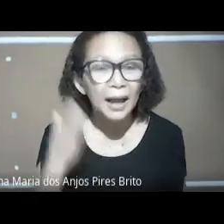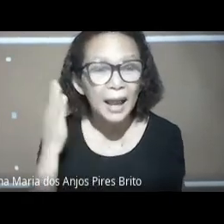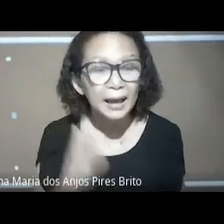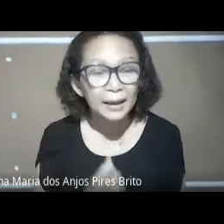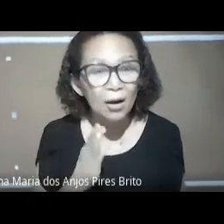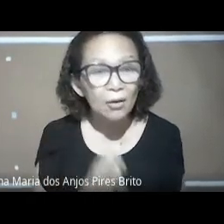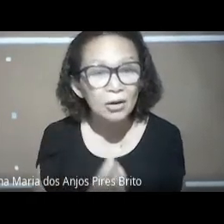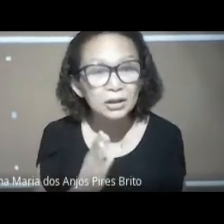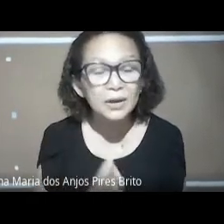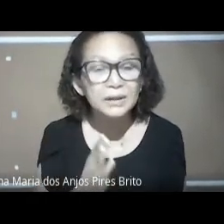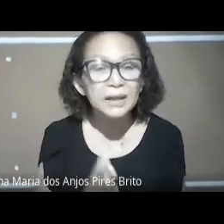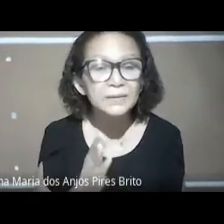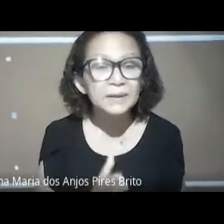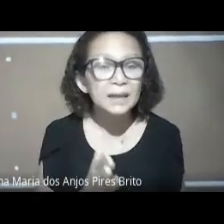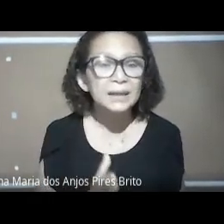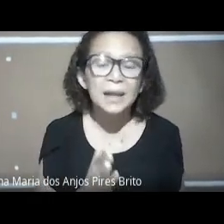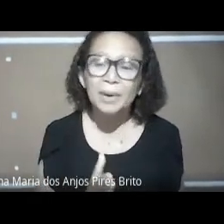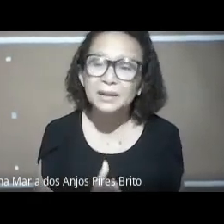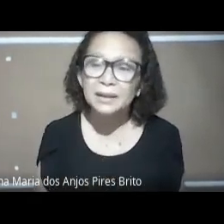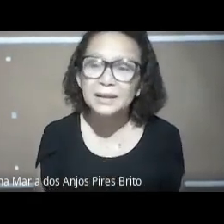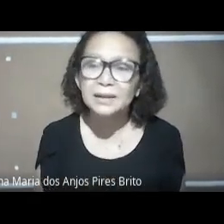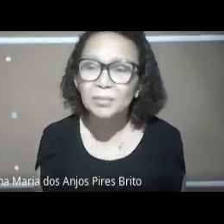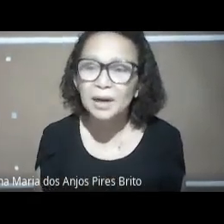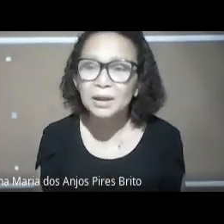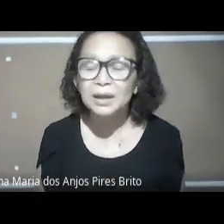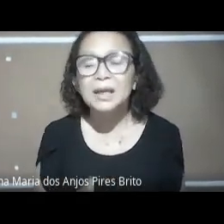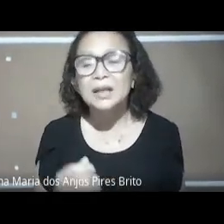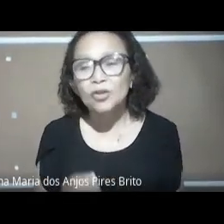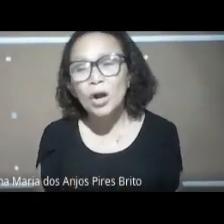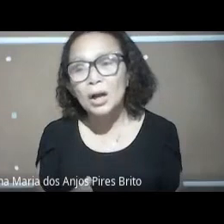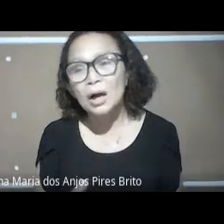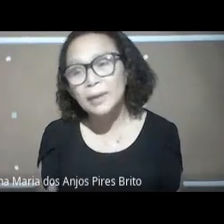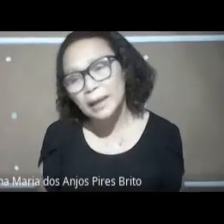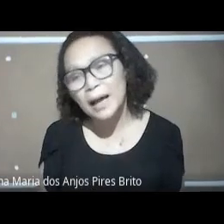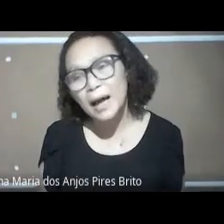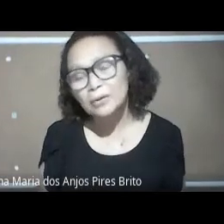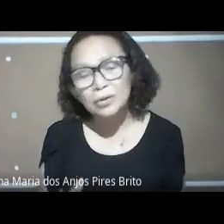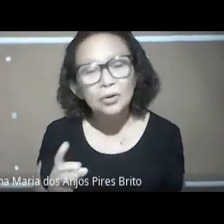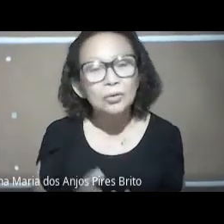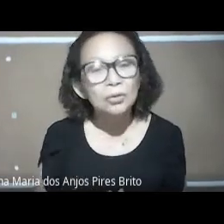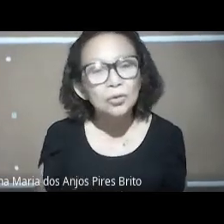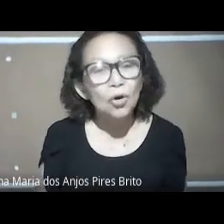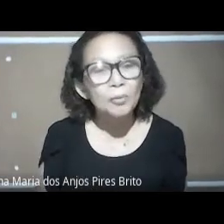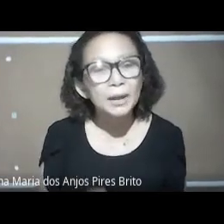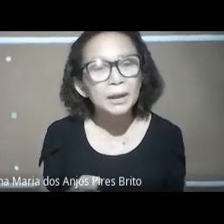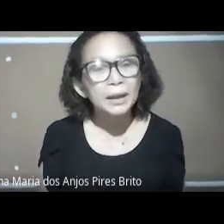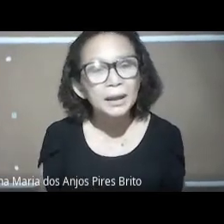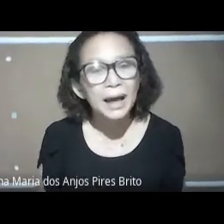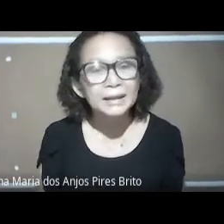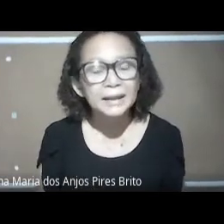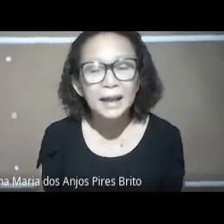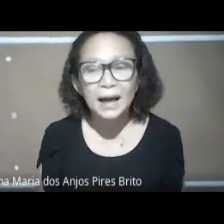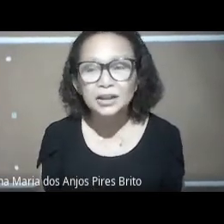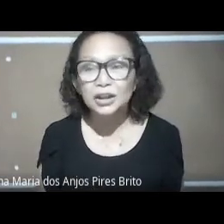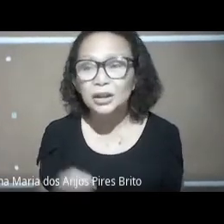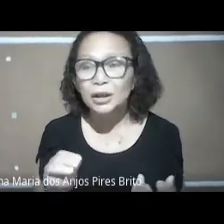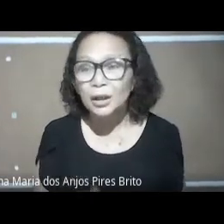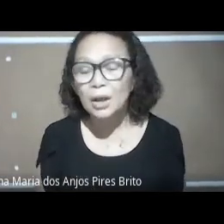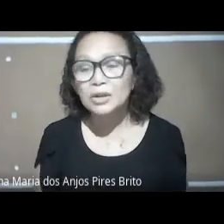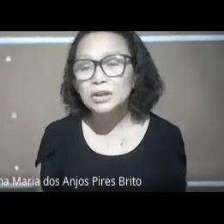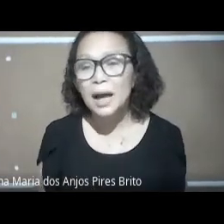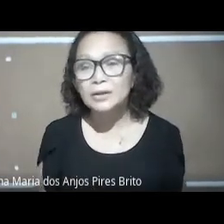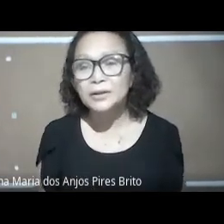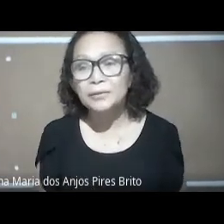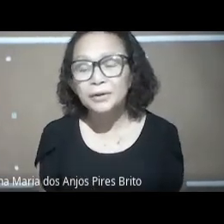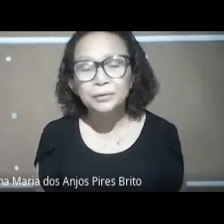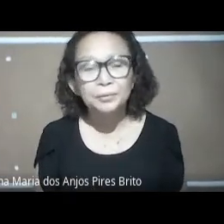horário, era que algum de vocês fizesse essa apresentação para mim, trocando, é claro, o nome, a cidade e